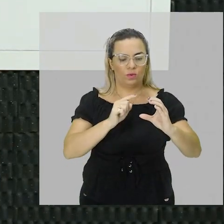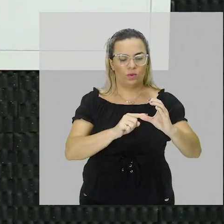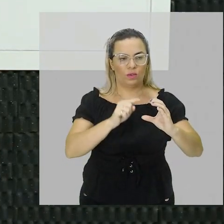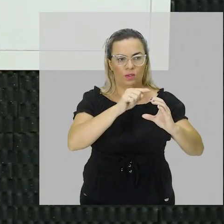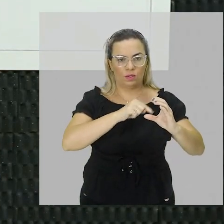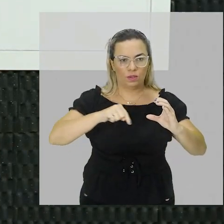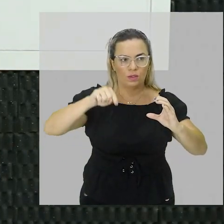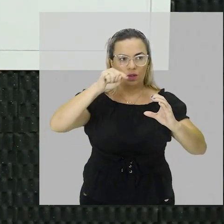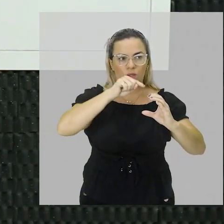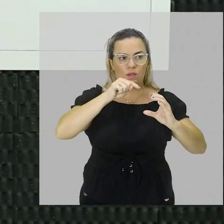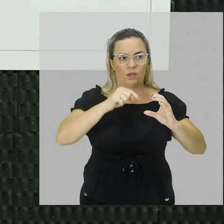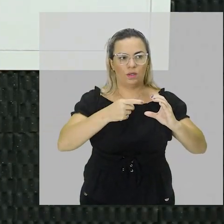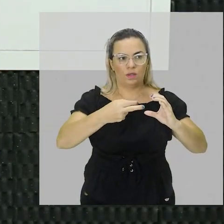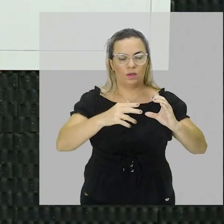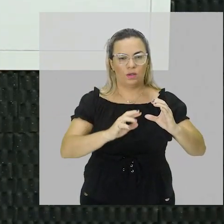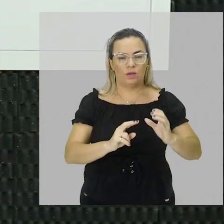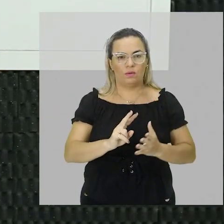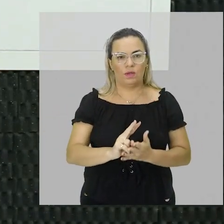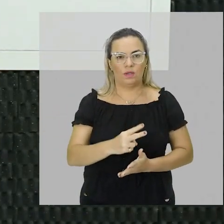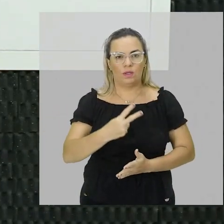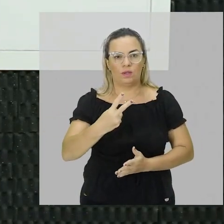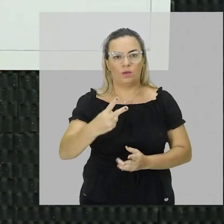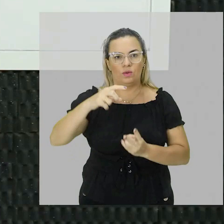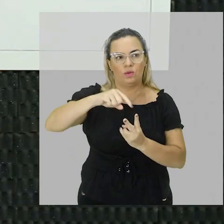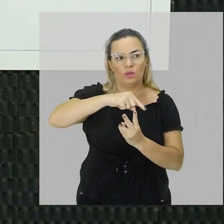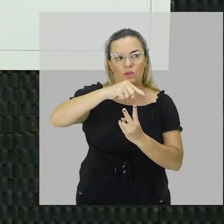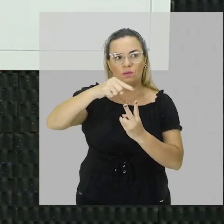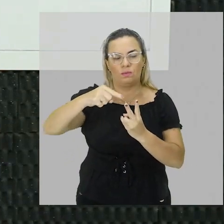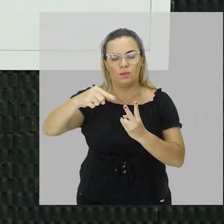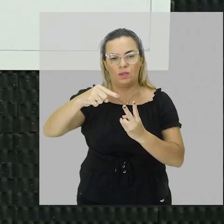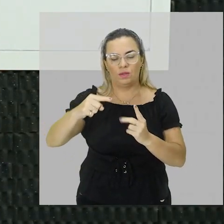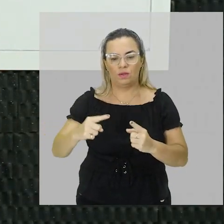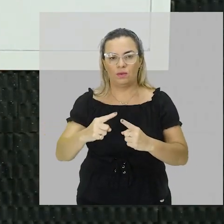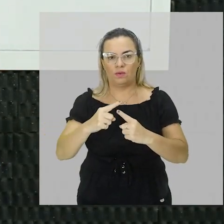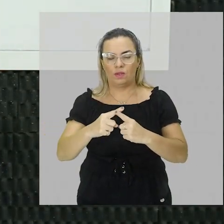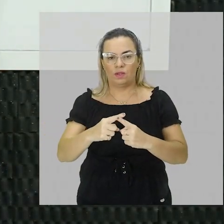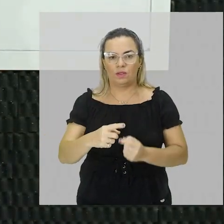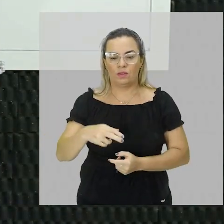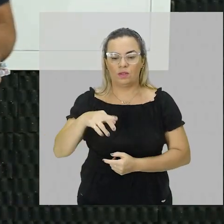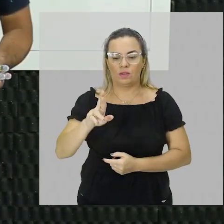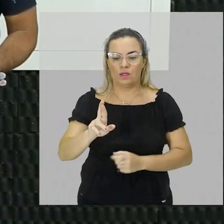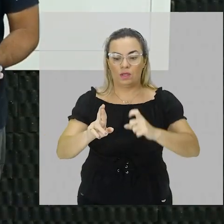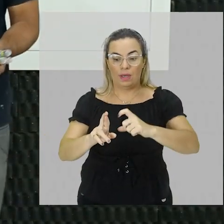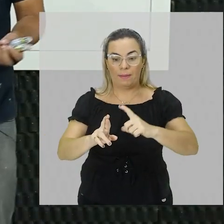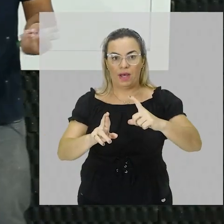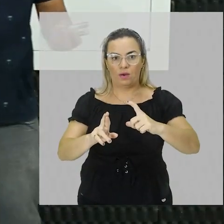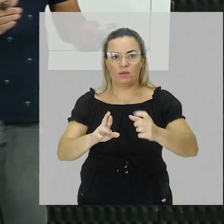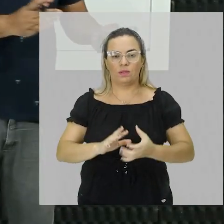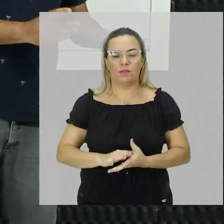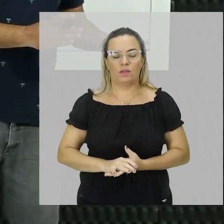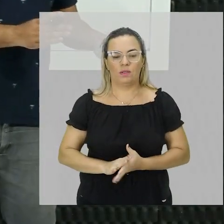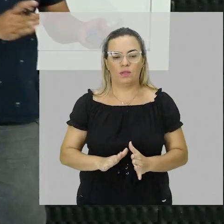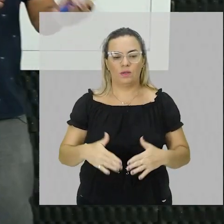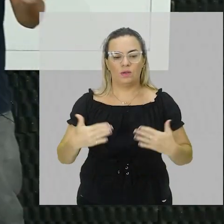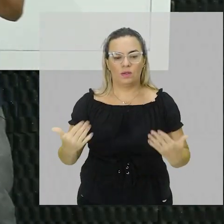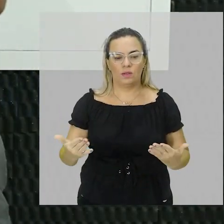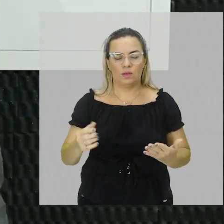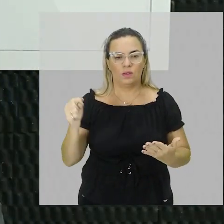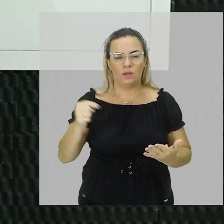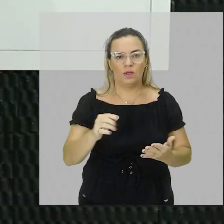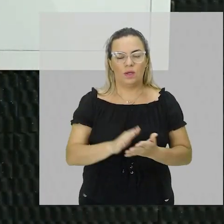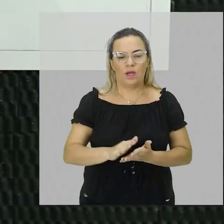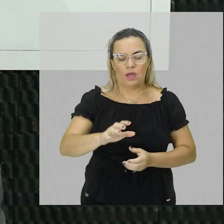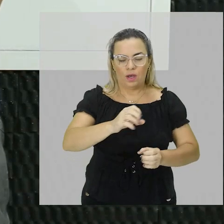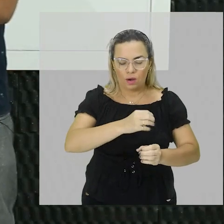a 2π vezes r. E essa circunferência nada mais é do que o espaço que ela